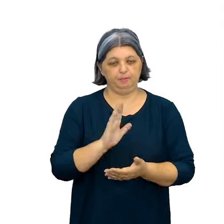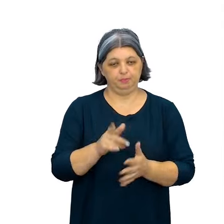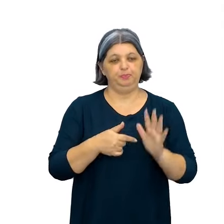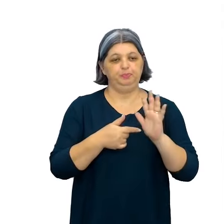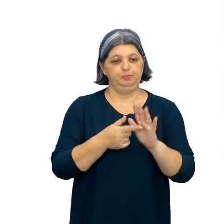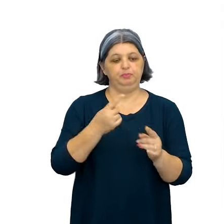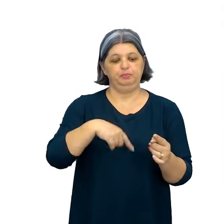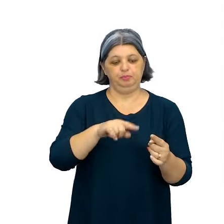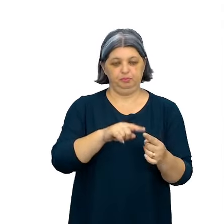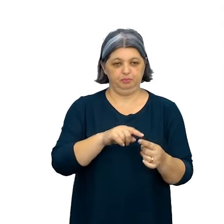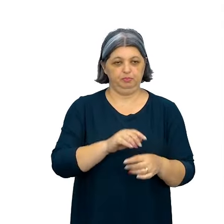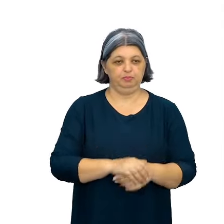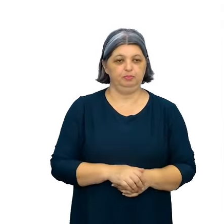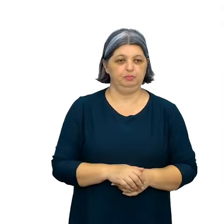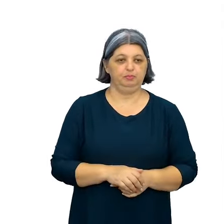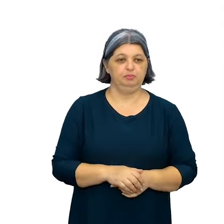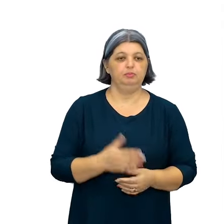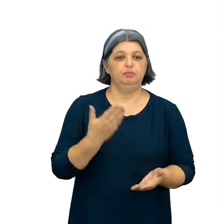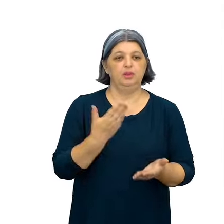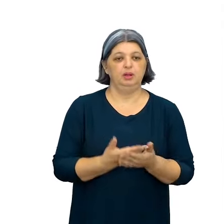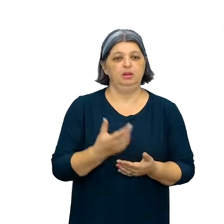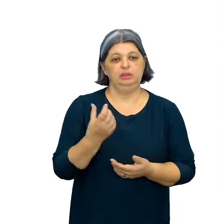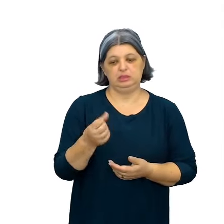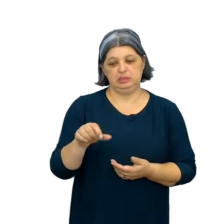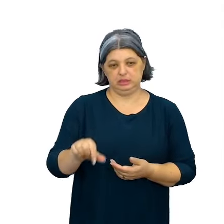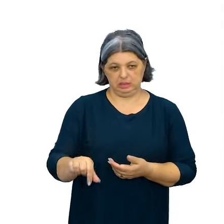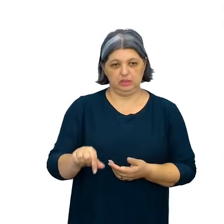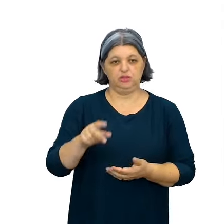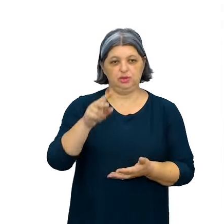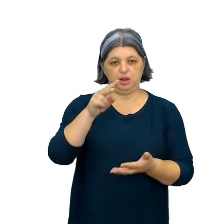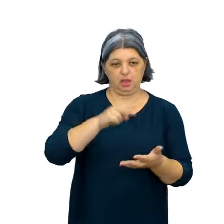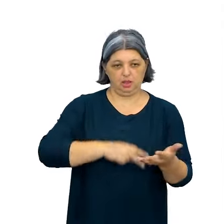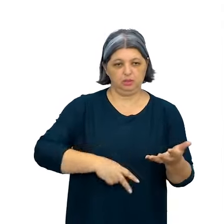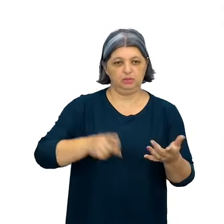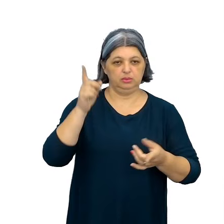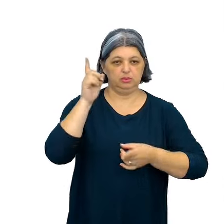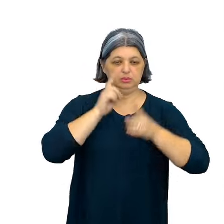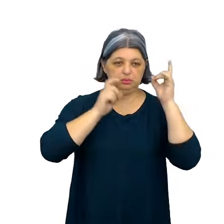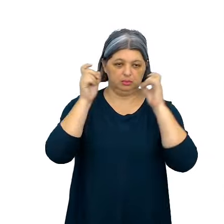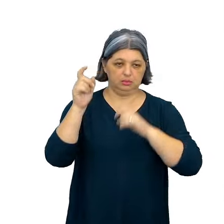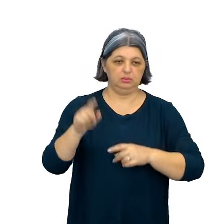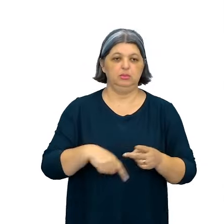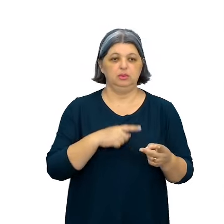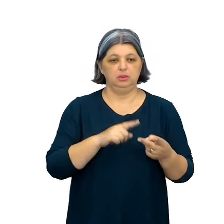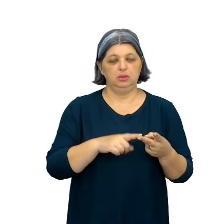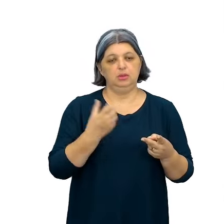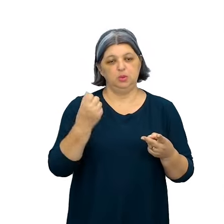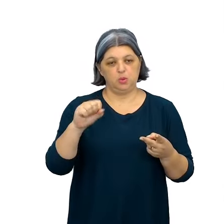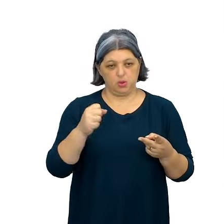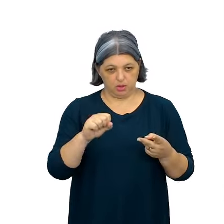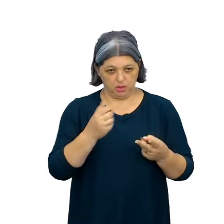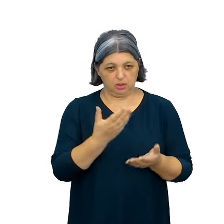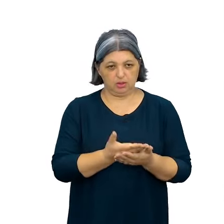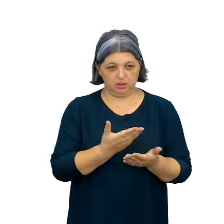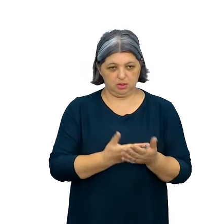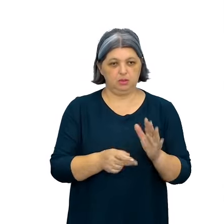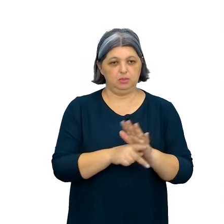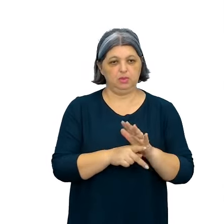respectivos objetivos. As aulas 6 e 7, que fala de leitura e expressão, e a aula 8 é uma